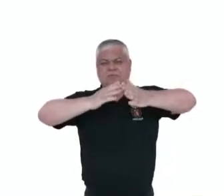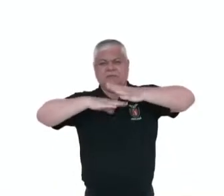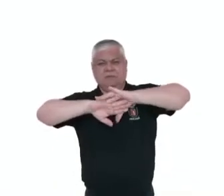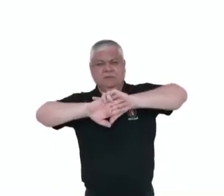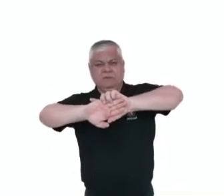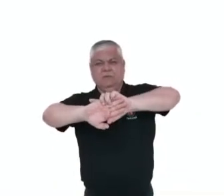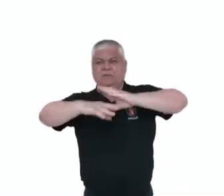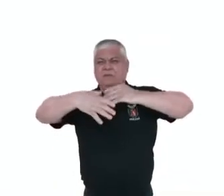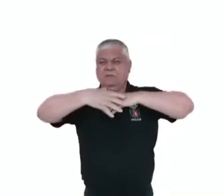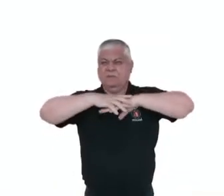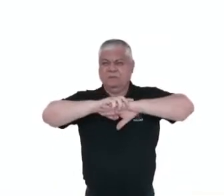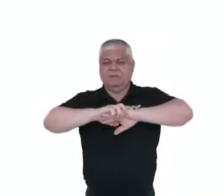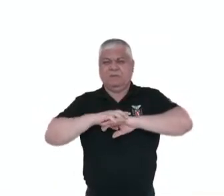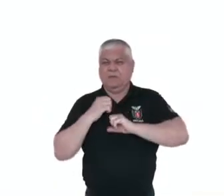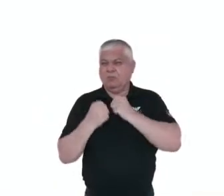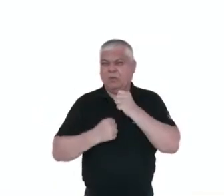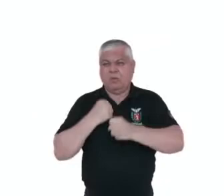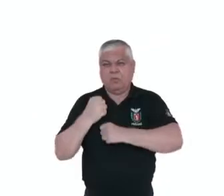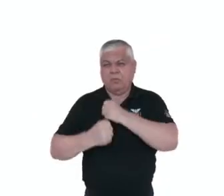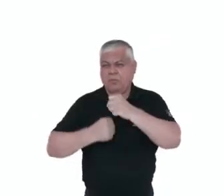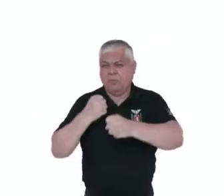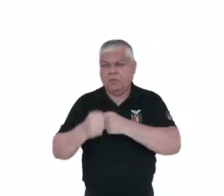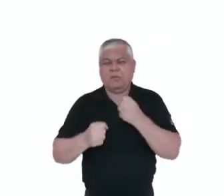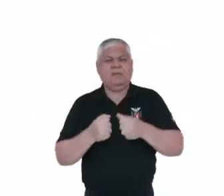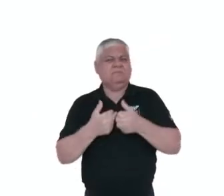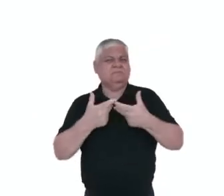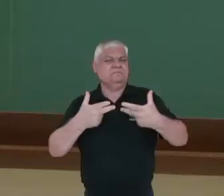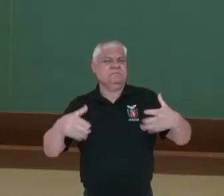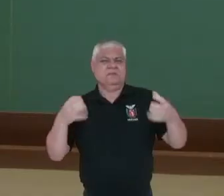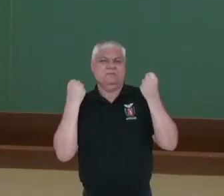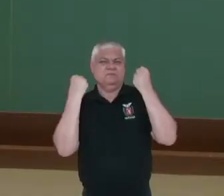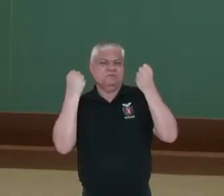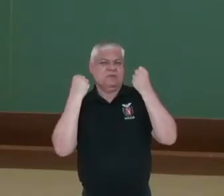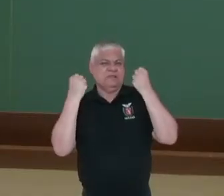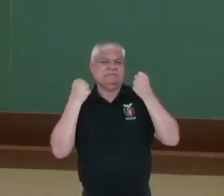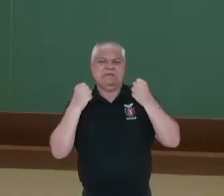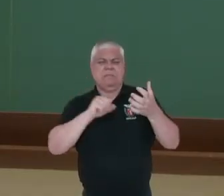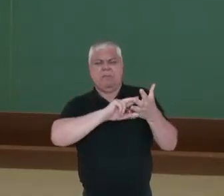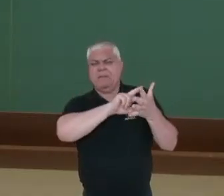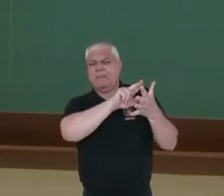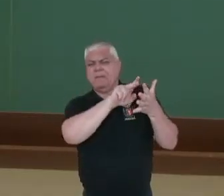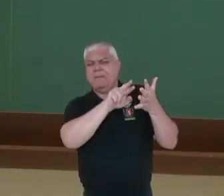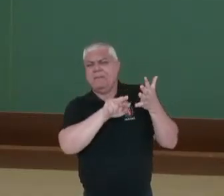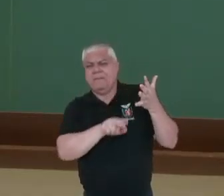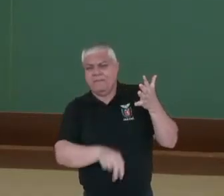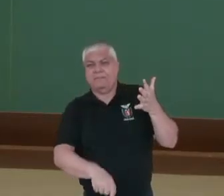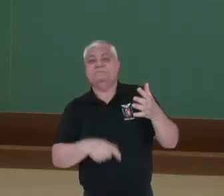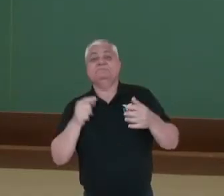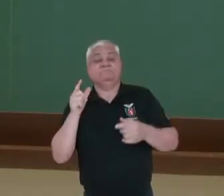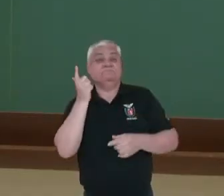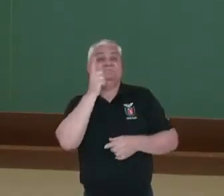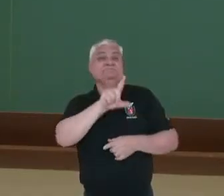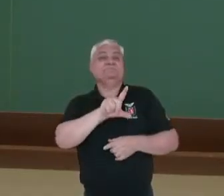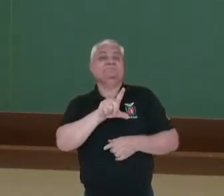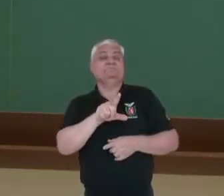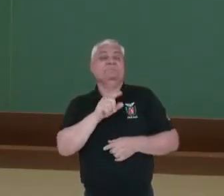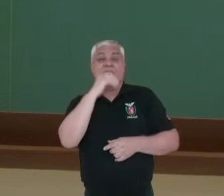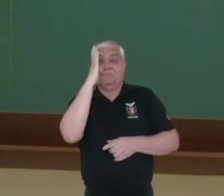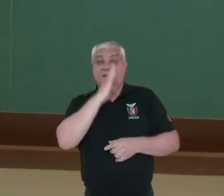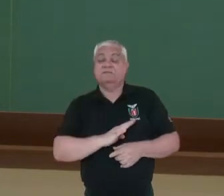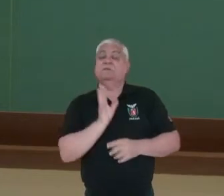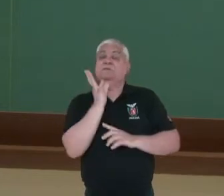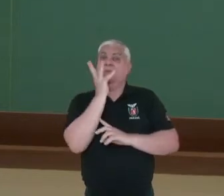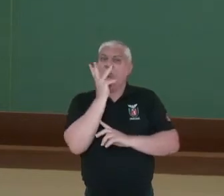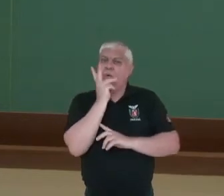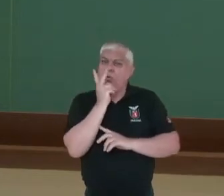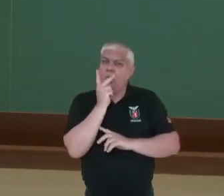circuito ginástica com aparelhos musculação entre outros né então ela demorou um pouquinho para chegar aqui no Brasil para